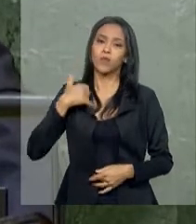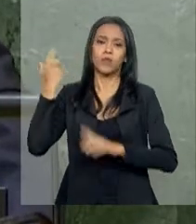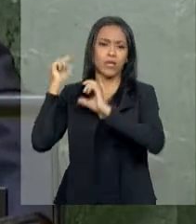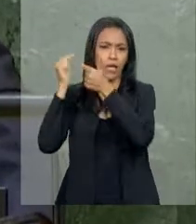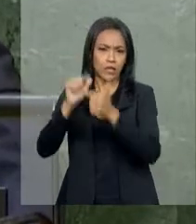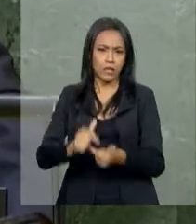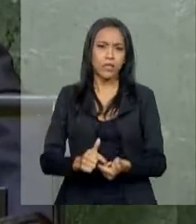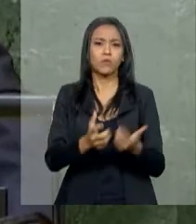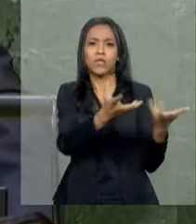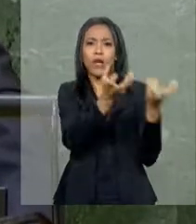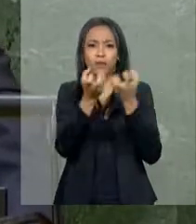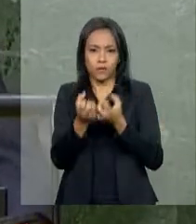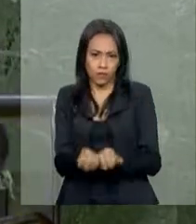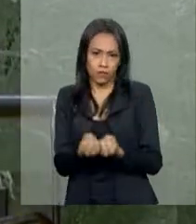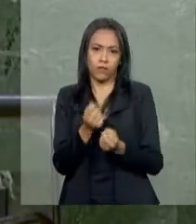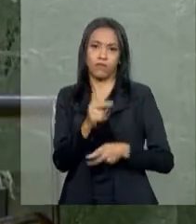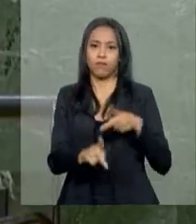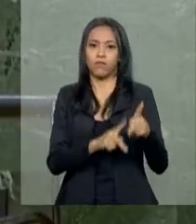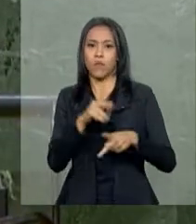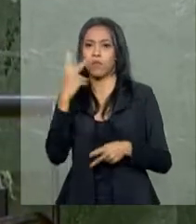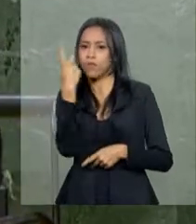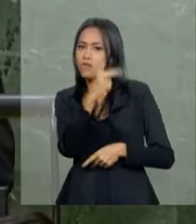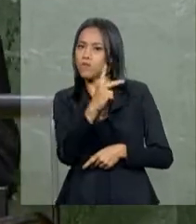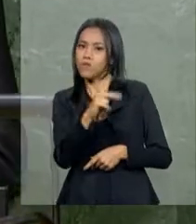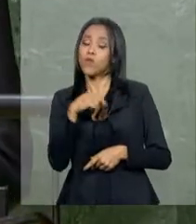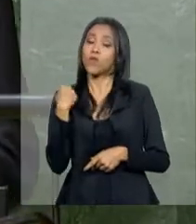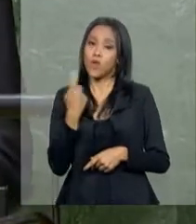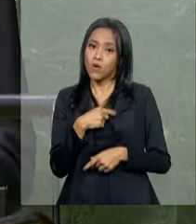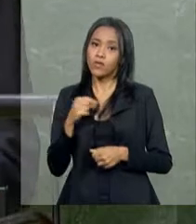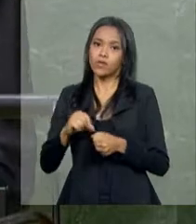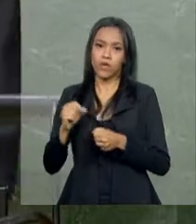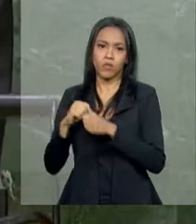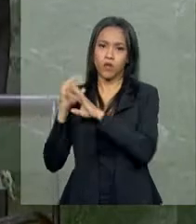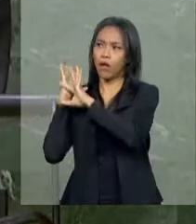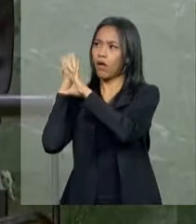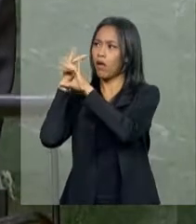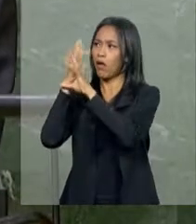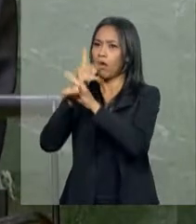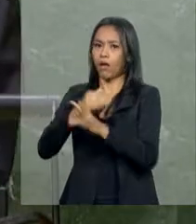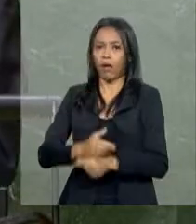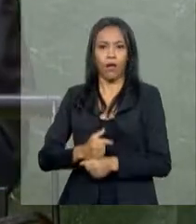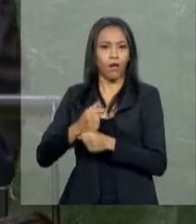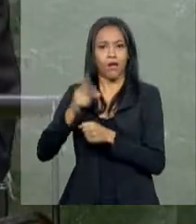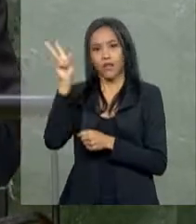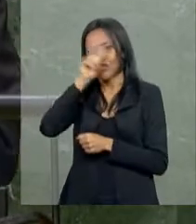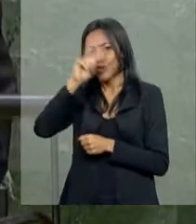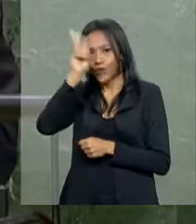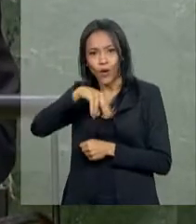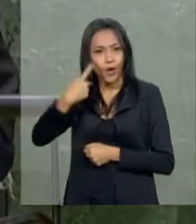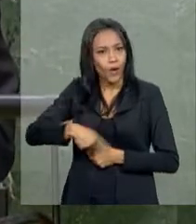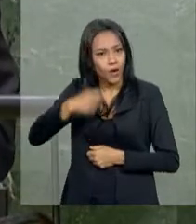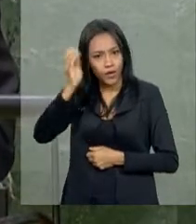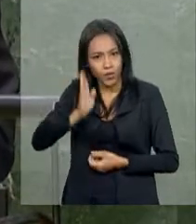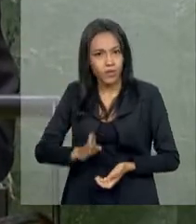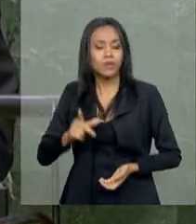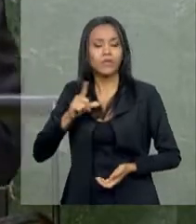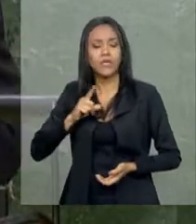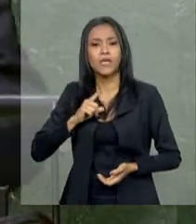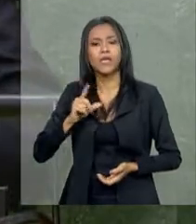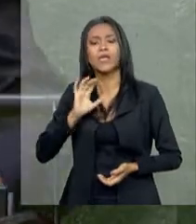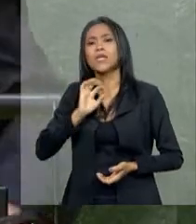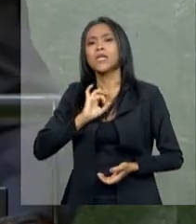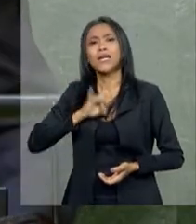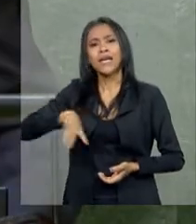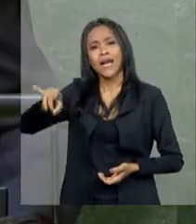de acolhimento. Nós somos um povo forjado na diversidade. Há um pedaço do mundo